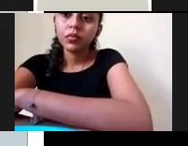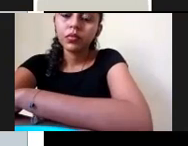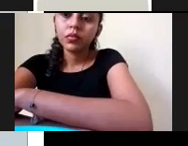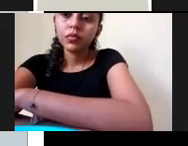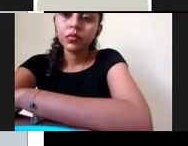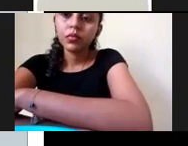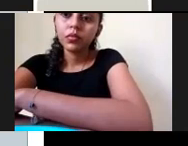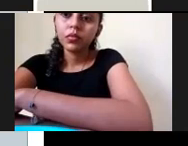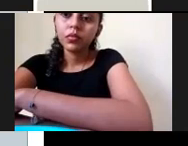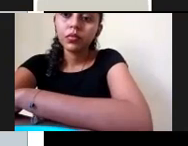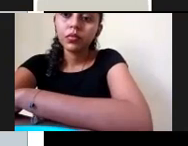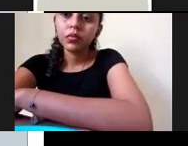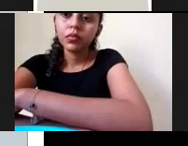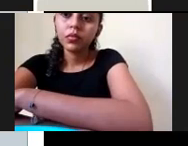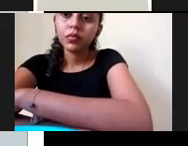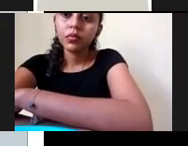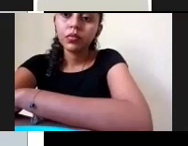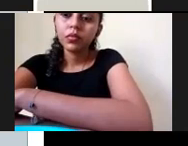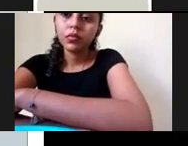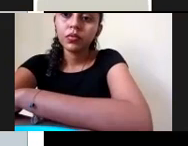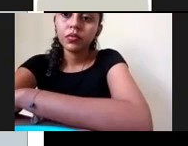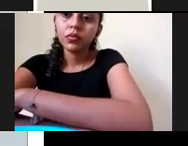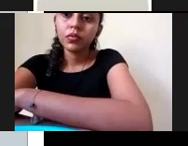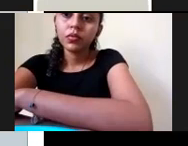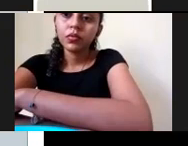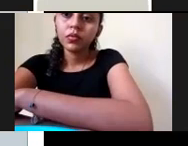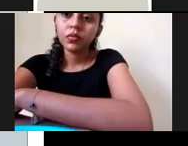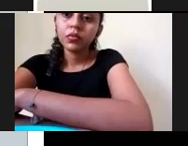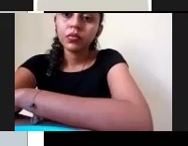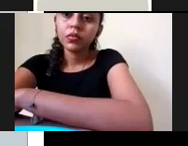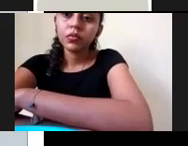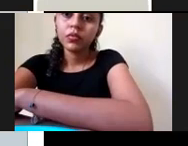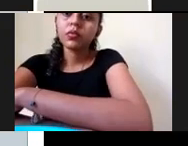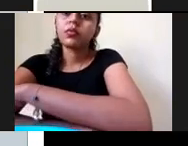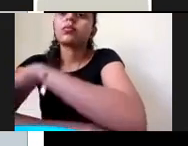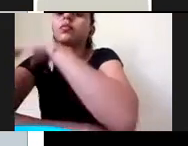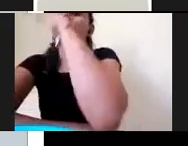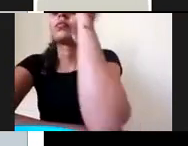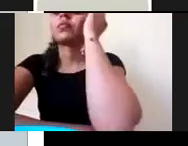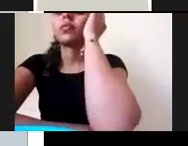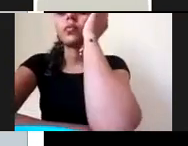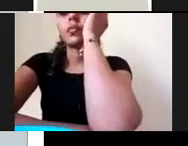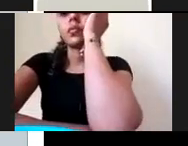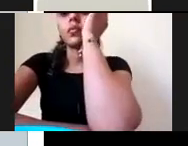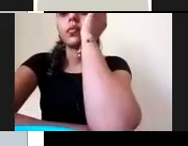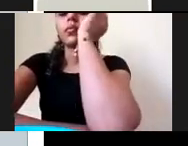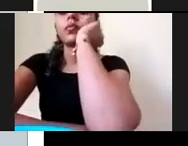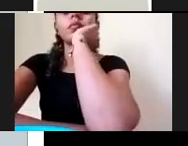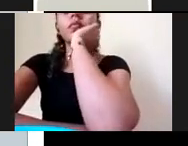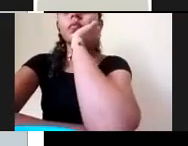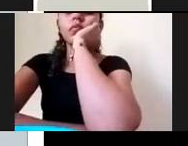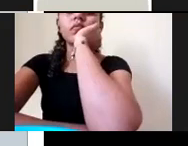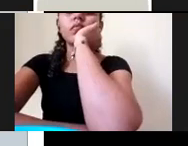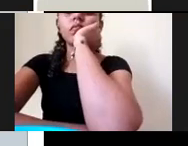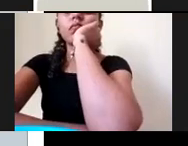acuidade. Dor, lesão, deformidade da orelha, porque algumas deformidades elas são